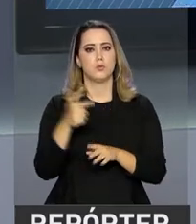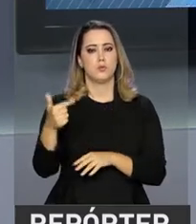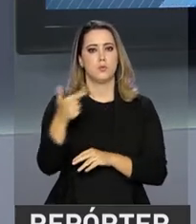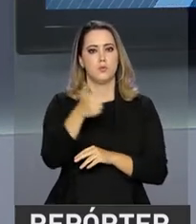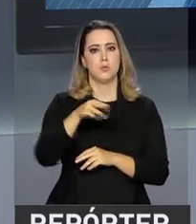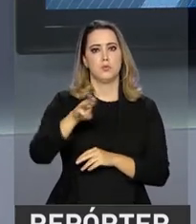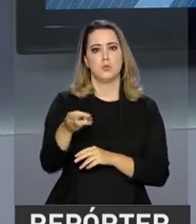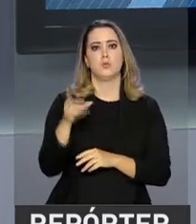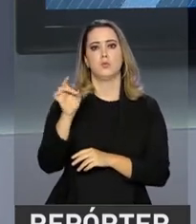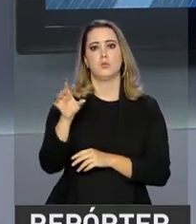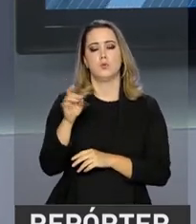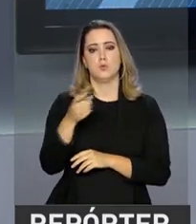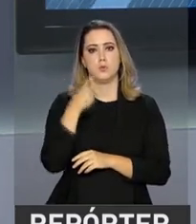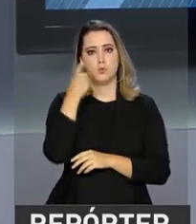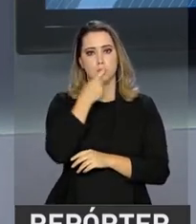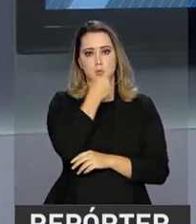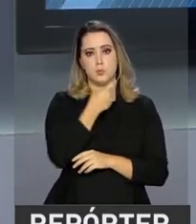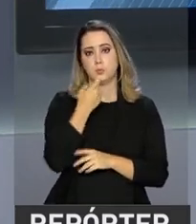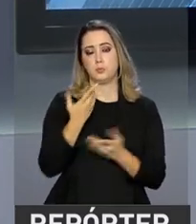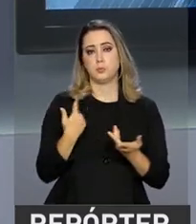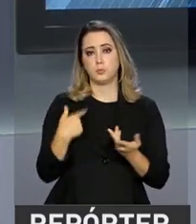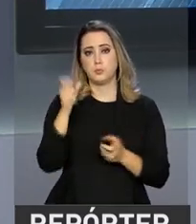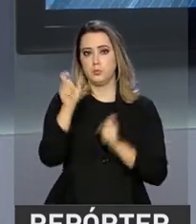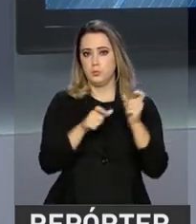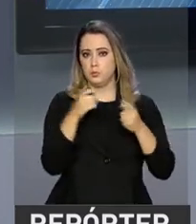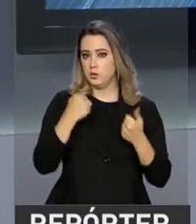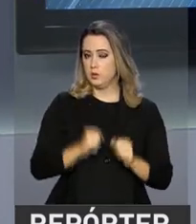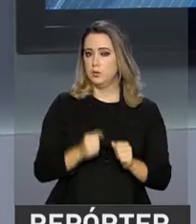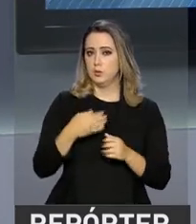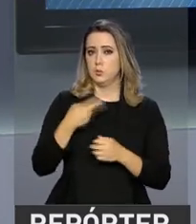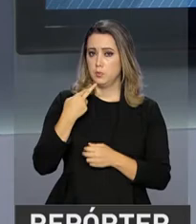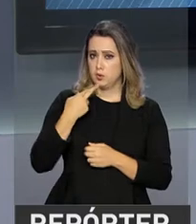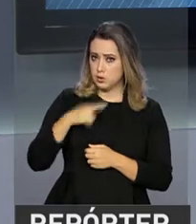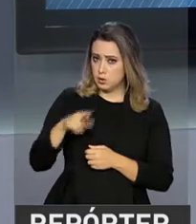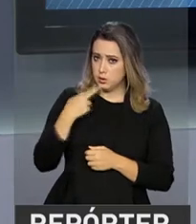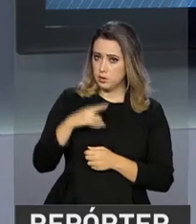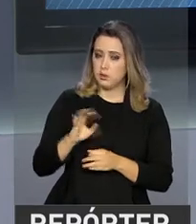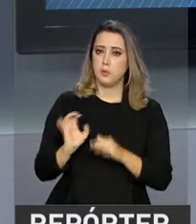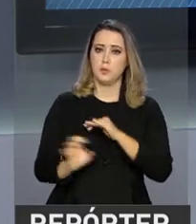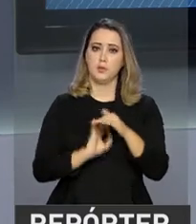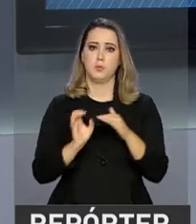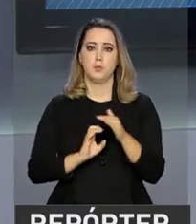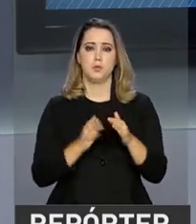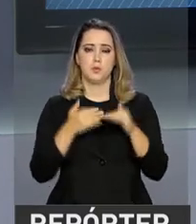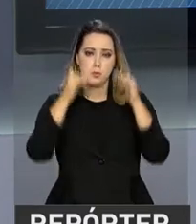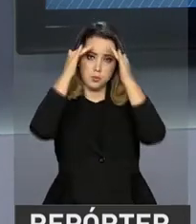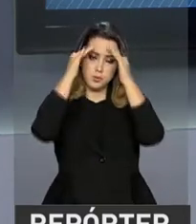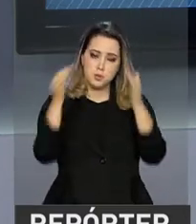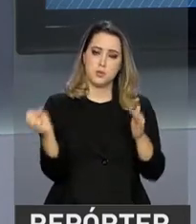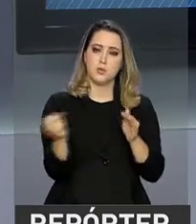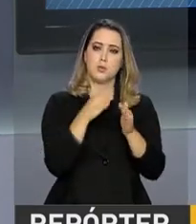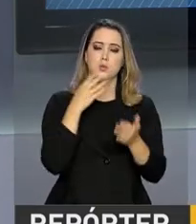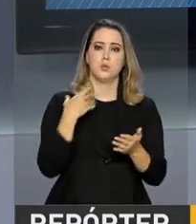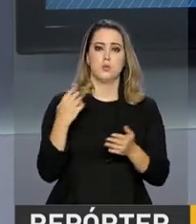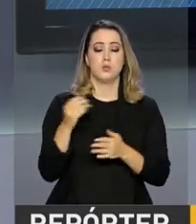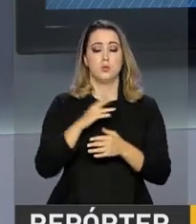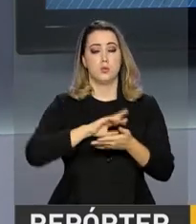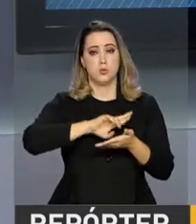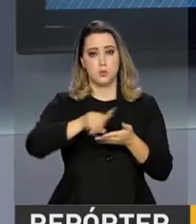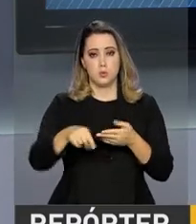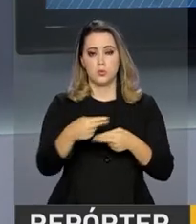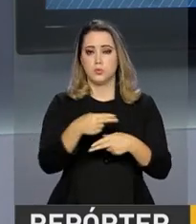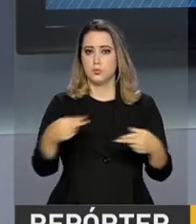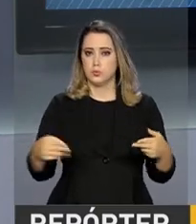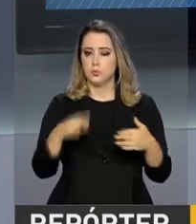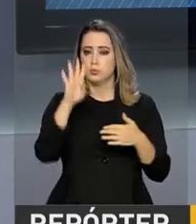planos exclusivamente odontológicos o consumidor pode denunciar a operadora que não cumprir o novo rol de procedimentos basta